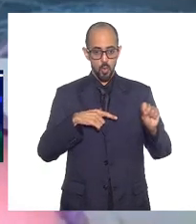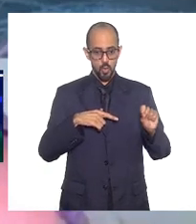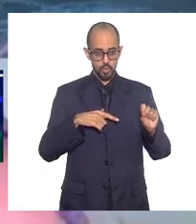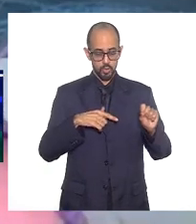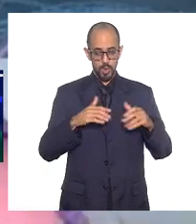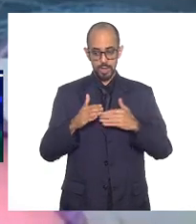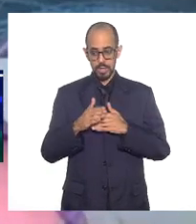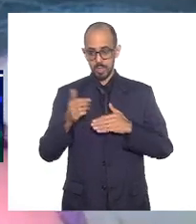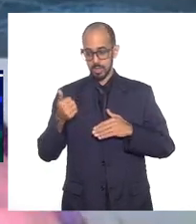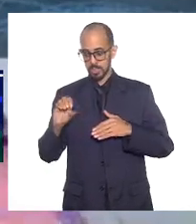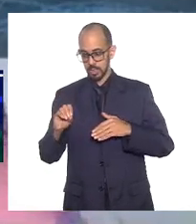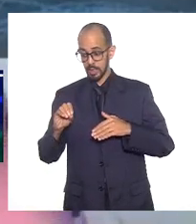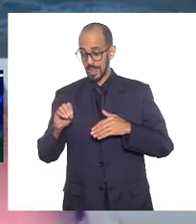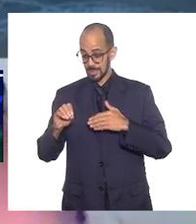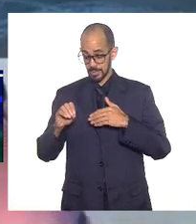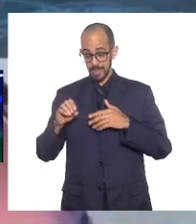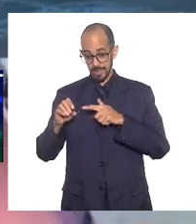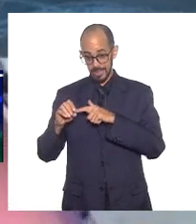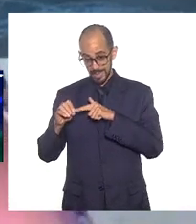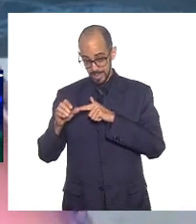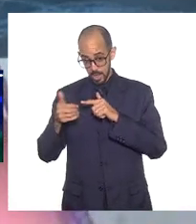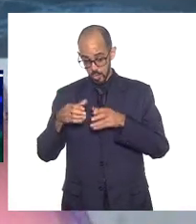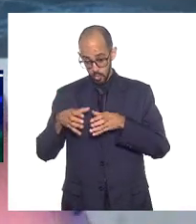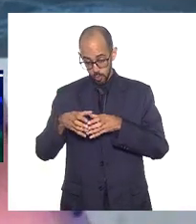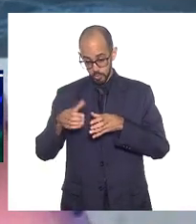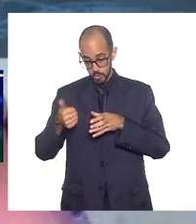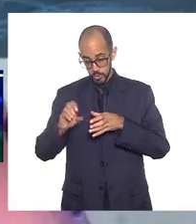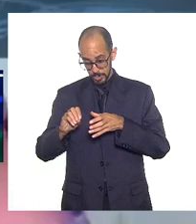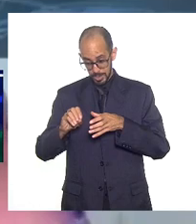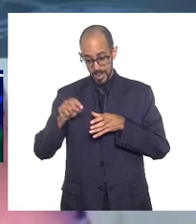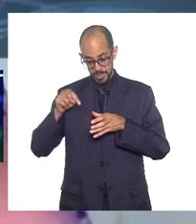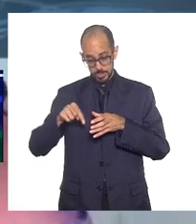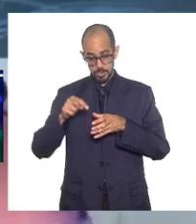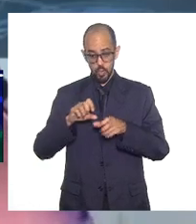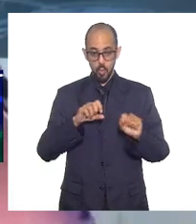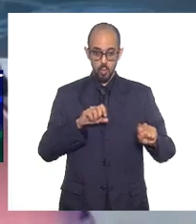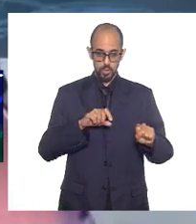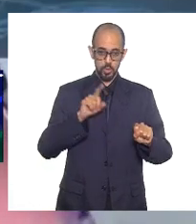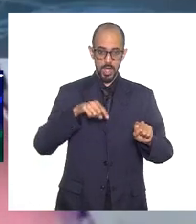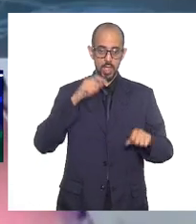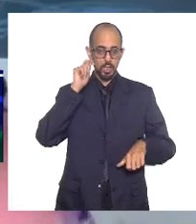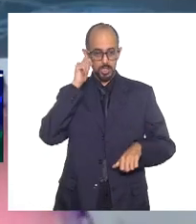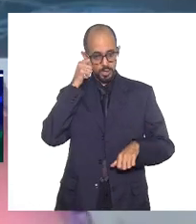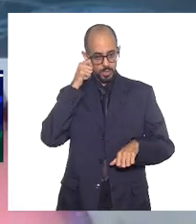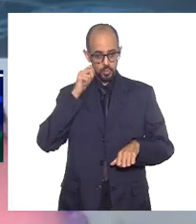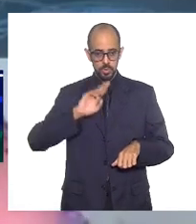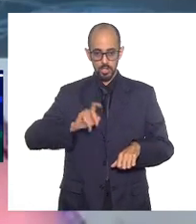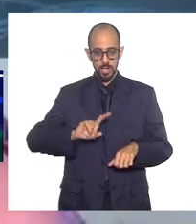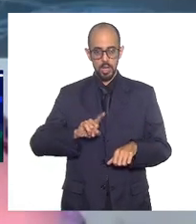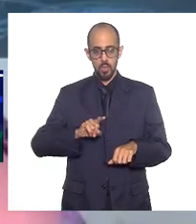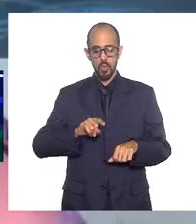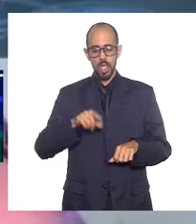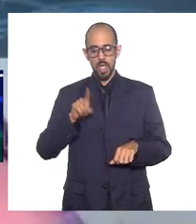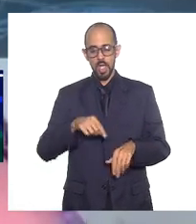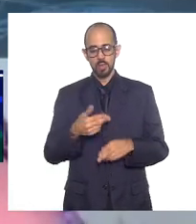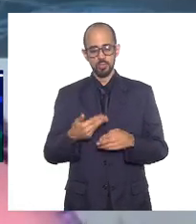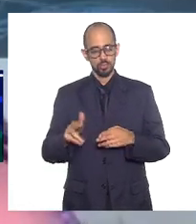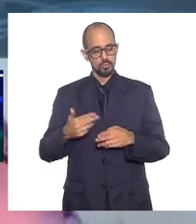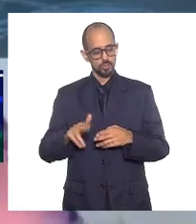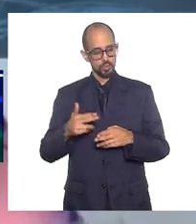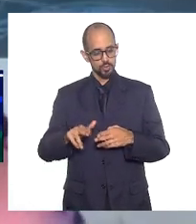8 a cada 10 vítimas da letalidade da violência policial são negros. Então, não é maquiar a realidade, não